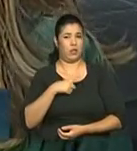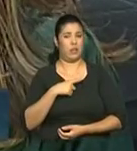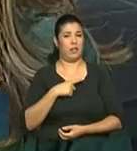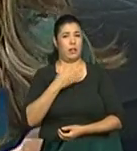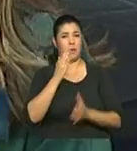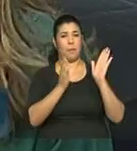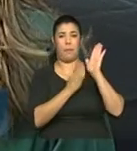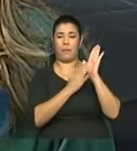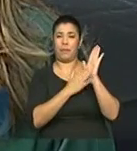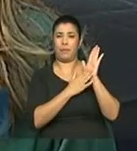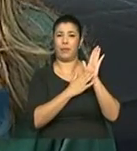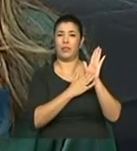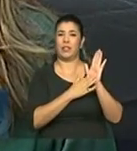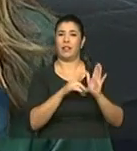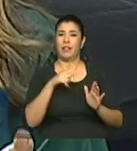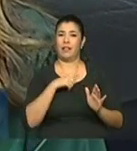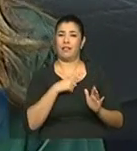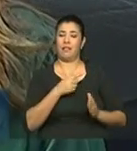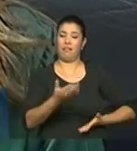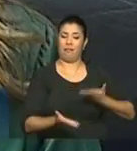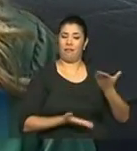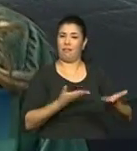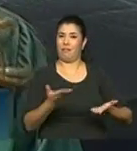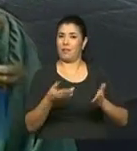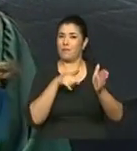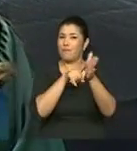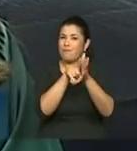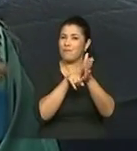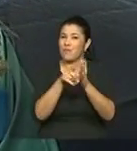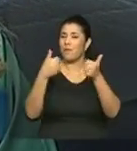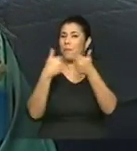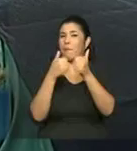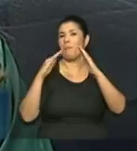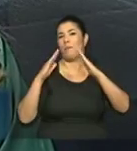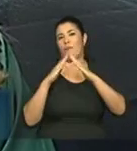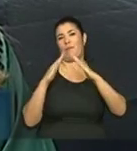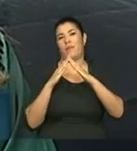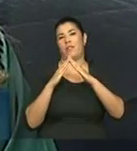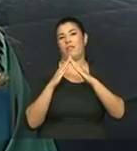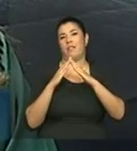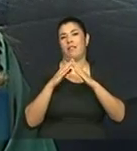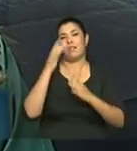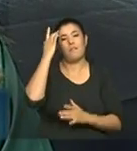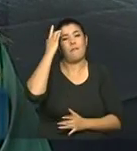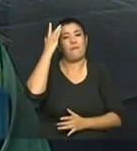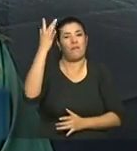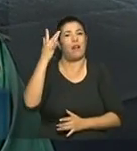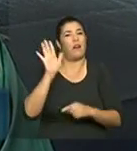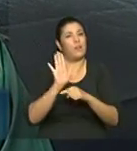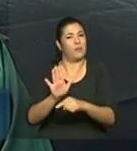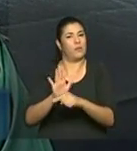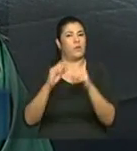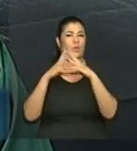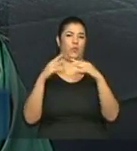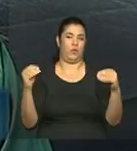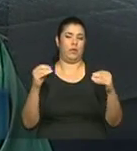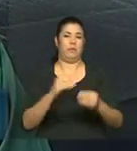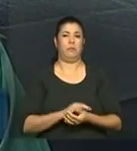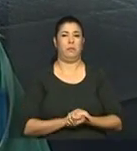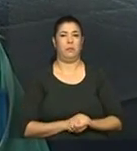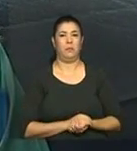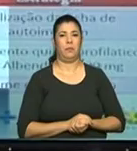isso, foi colocar o tratamento e o diagnóstico perto de onde a pessoa reside e facilitar, assim, a cura. Próximo, por